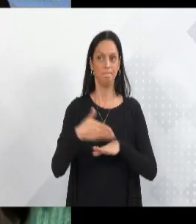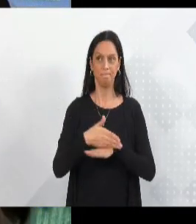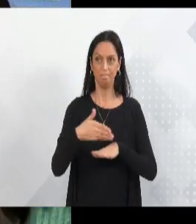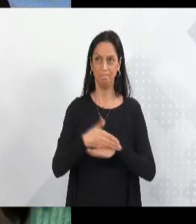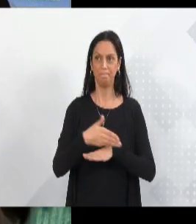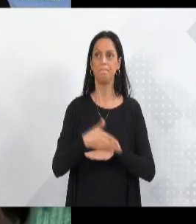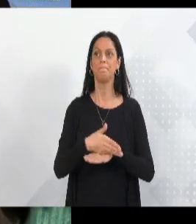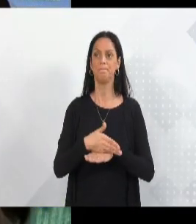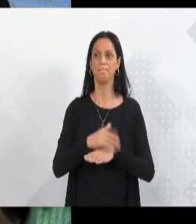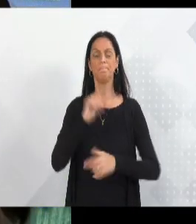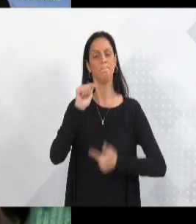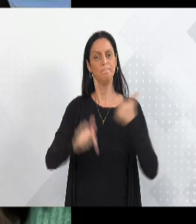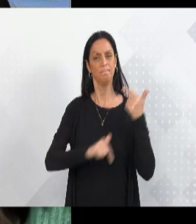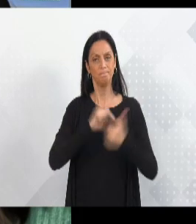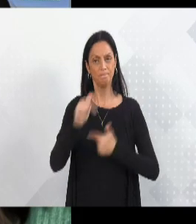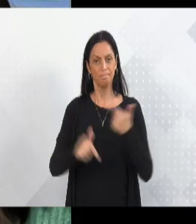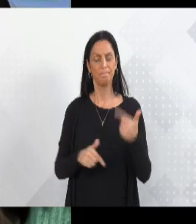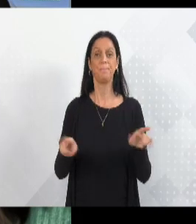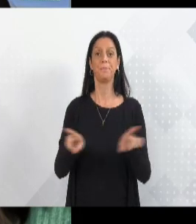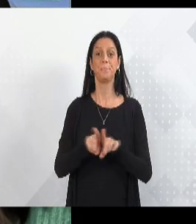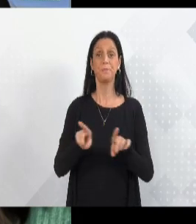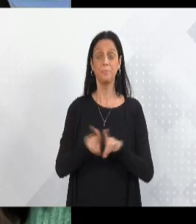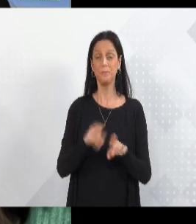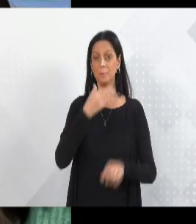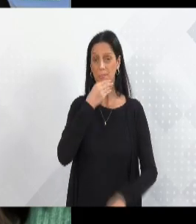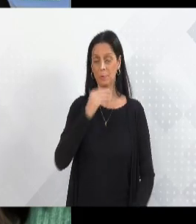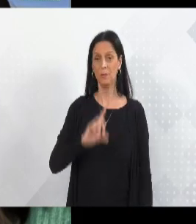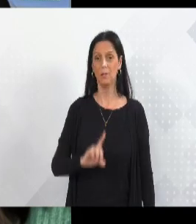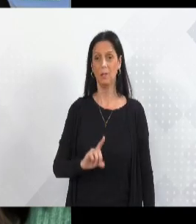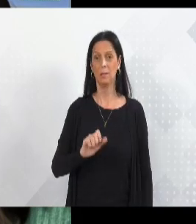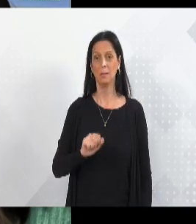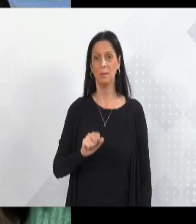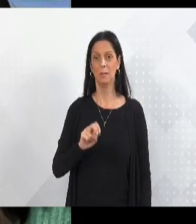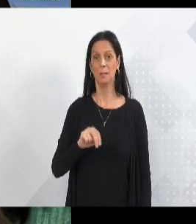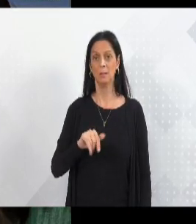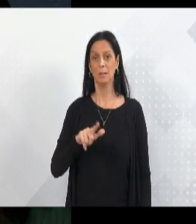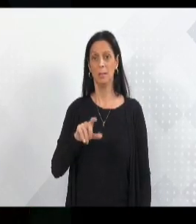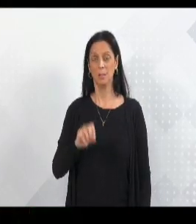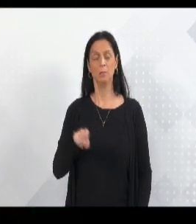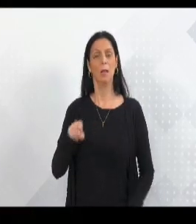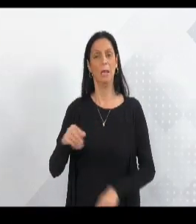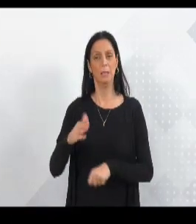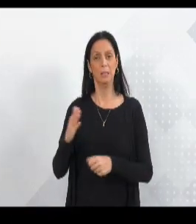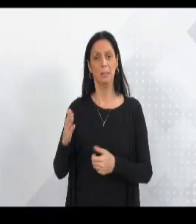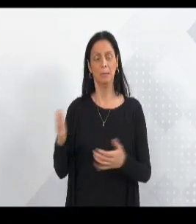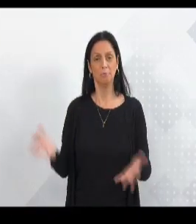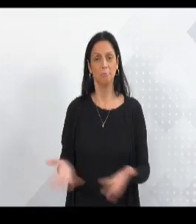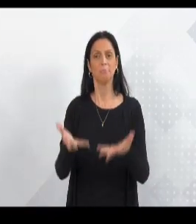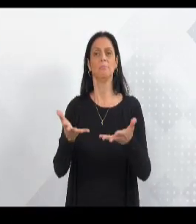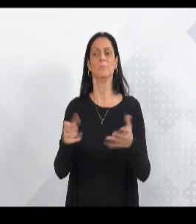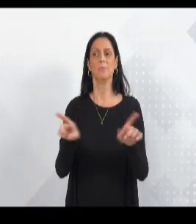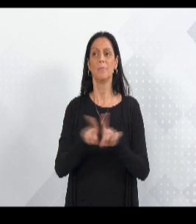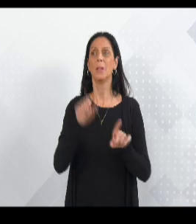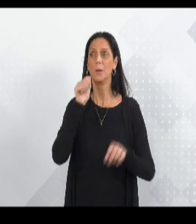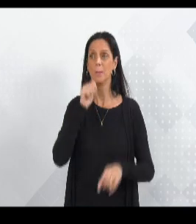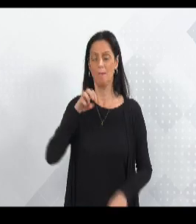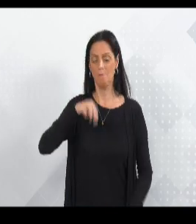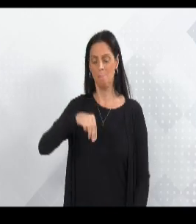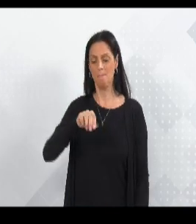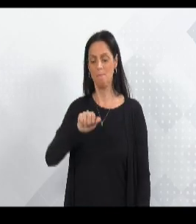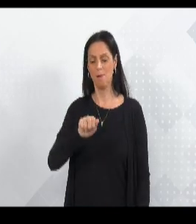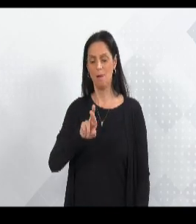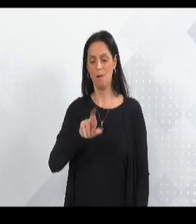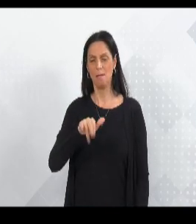diretamente desse trabalho, inclusive Danilo, que foi um dos propulsores para que isso acontecesse, a Mariana, a